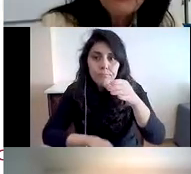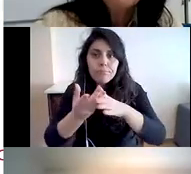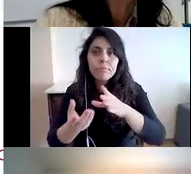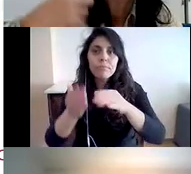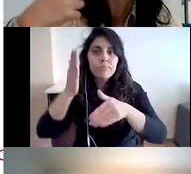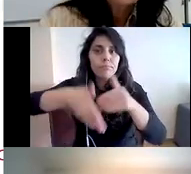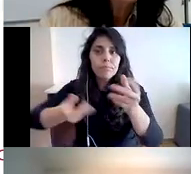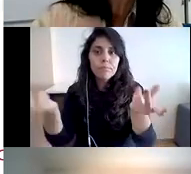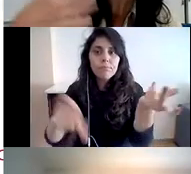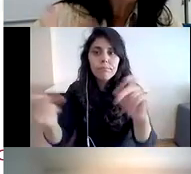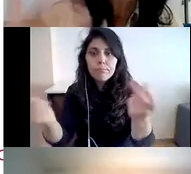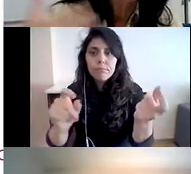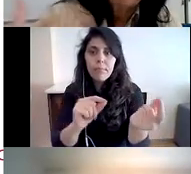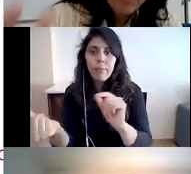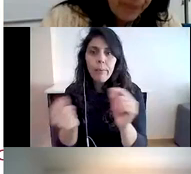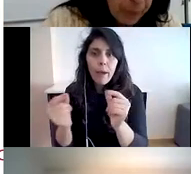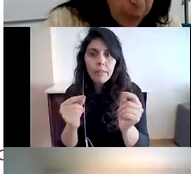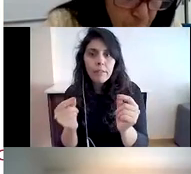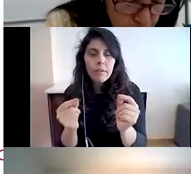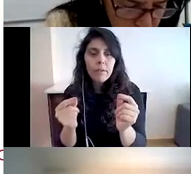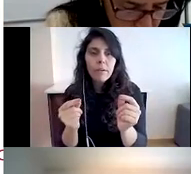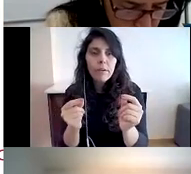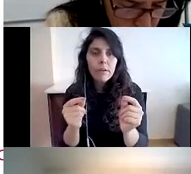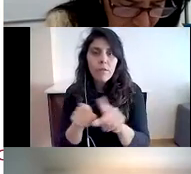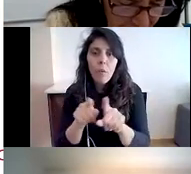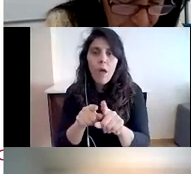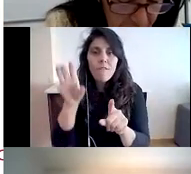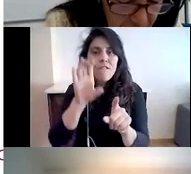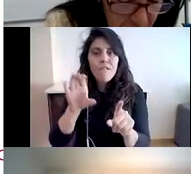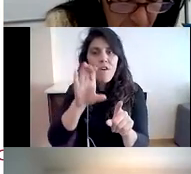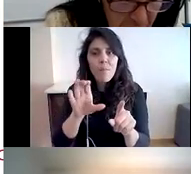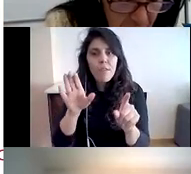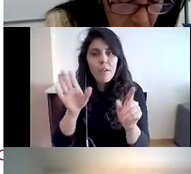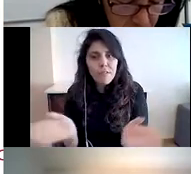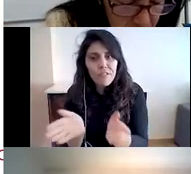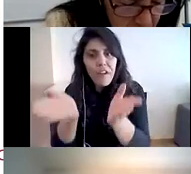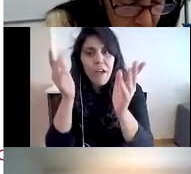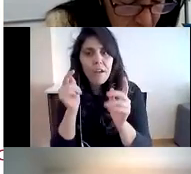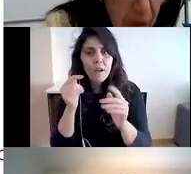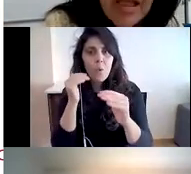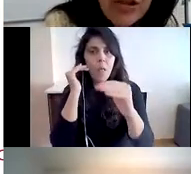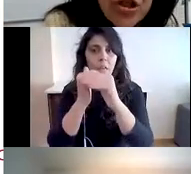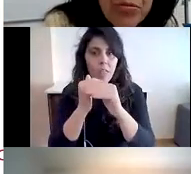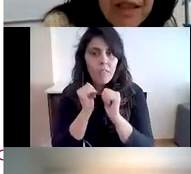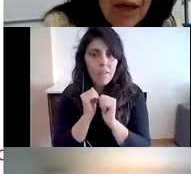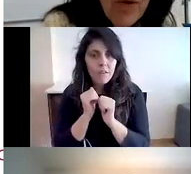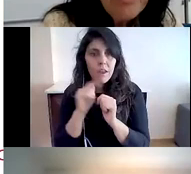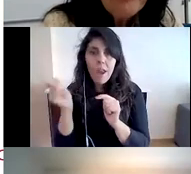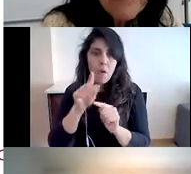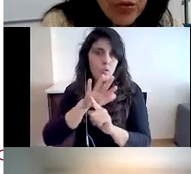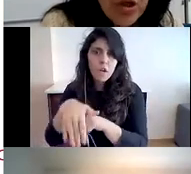forma de prossecução da igualdade e e da não